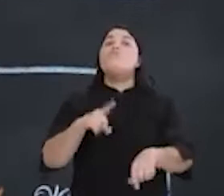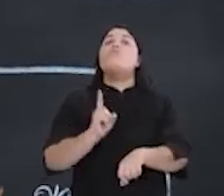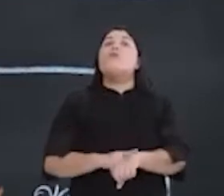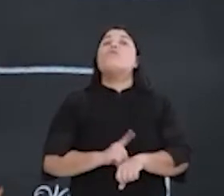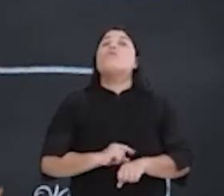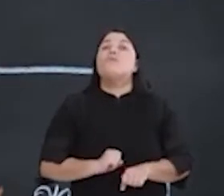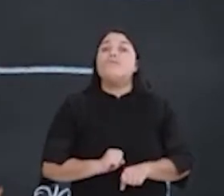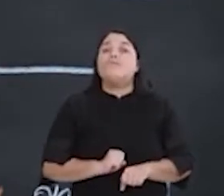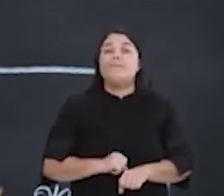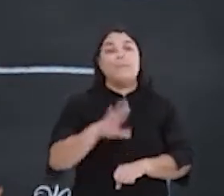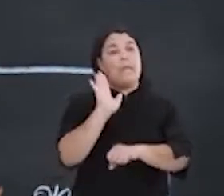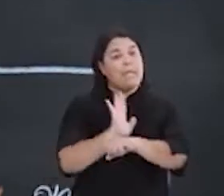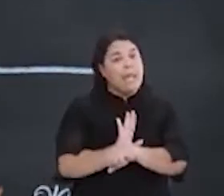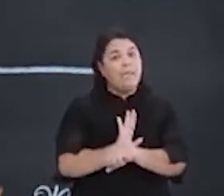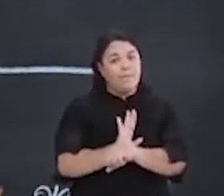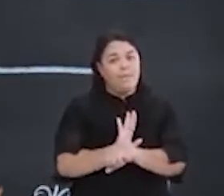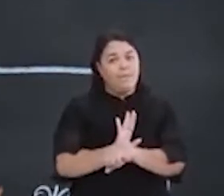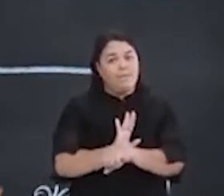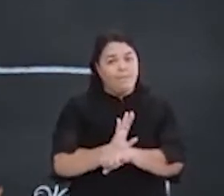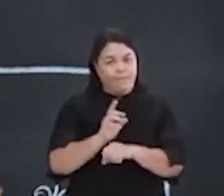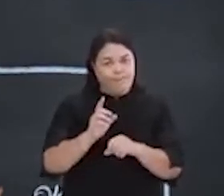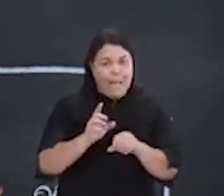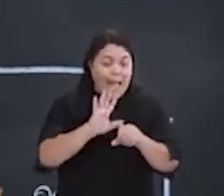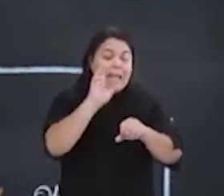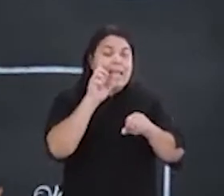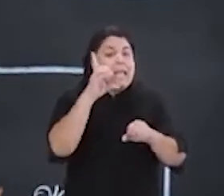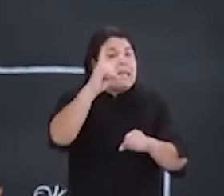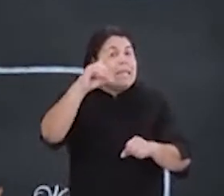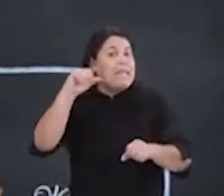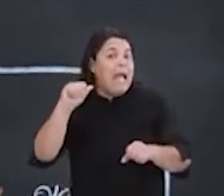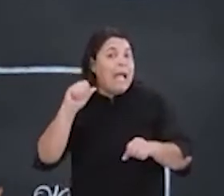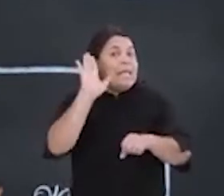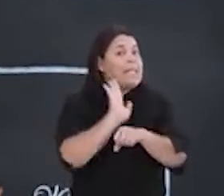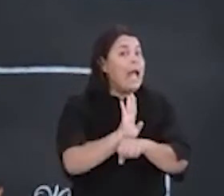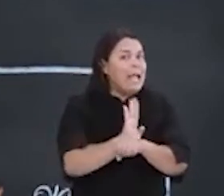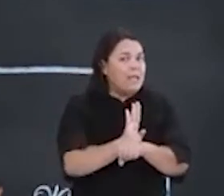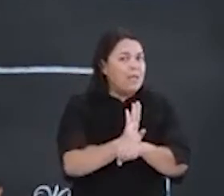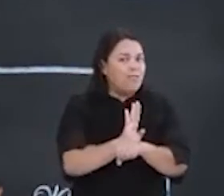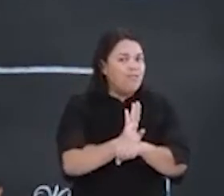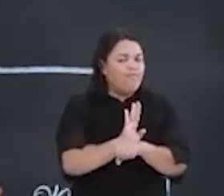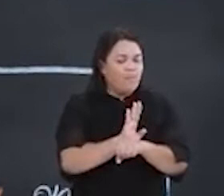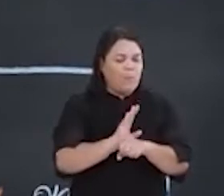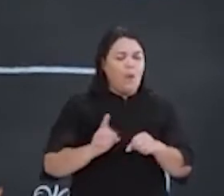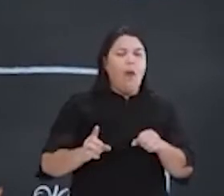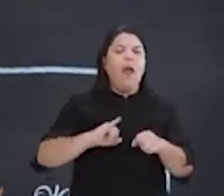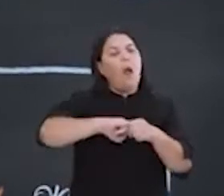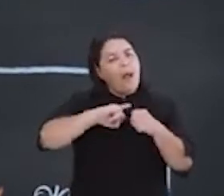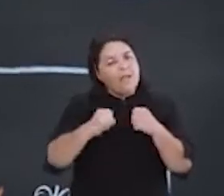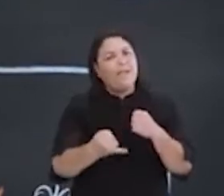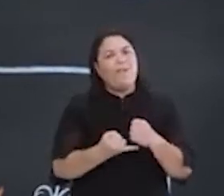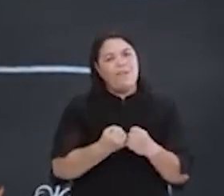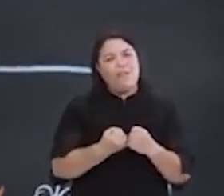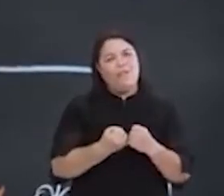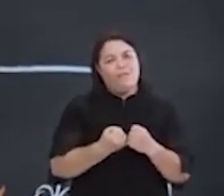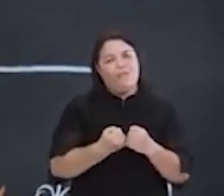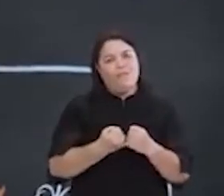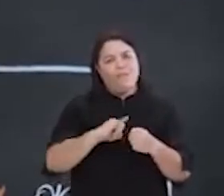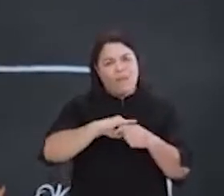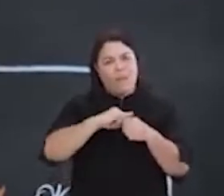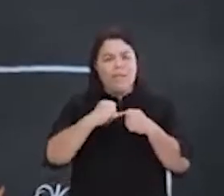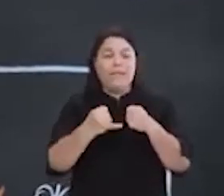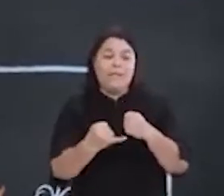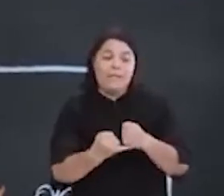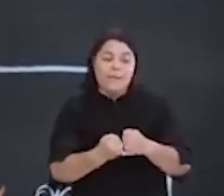adjetivo vespertino para falar de tarde também, mas a expressão da tarde tem valor de adjetivo, ou seja, a função